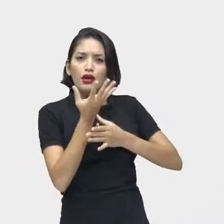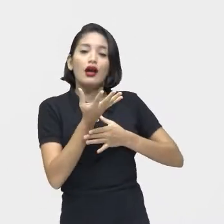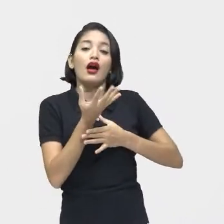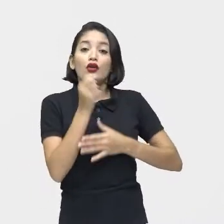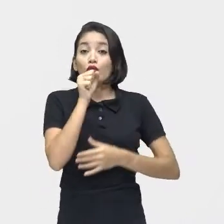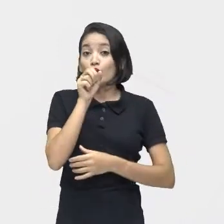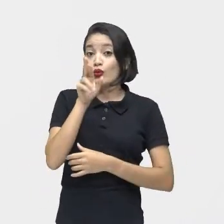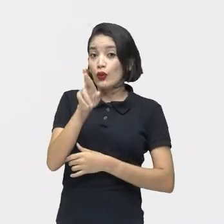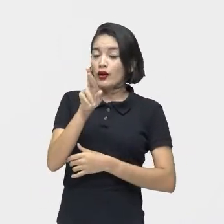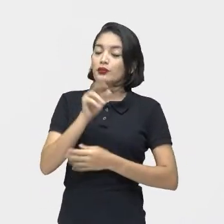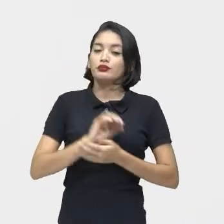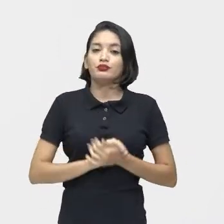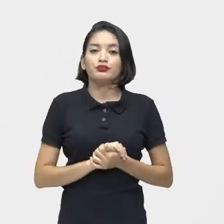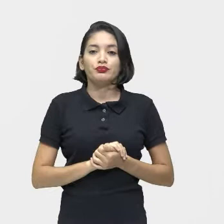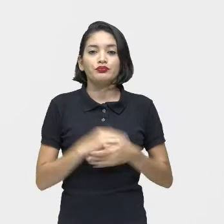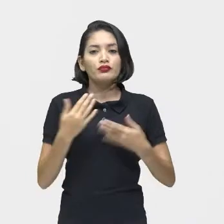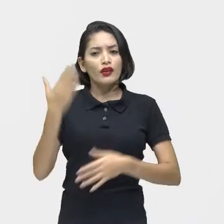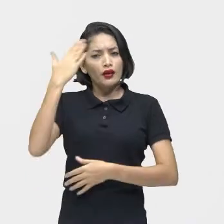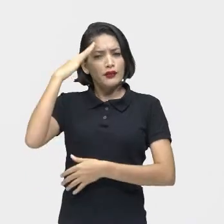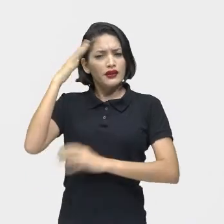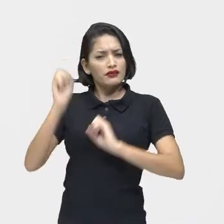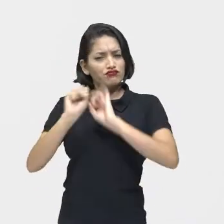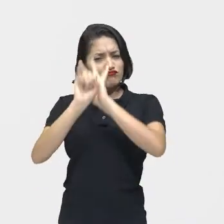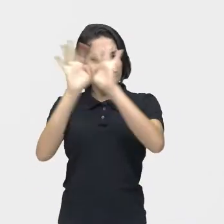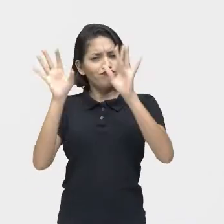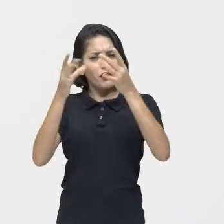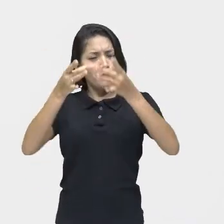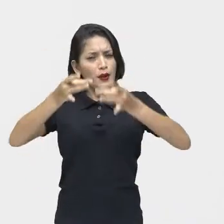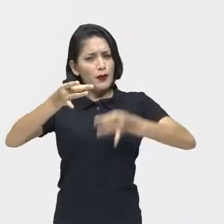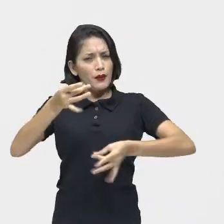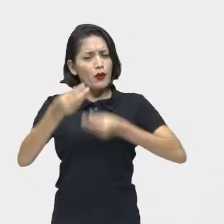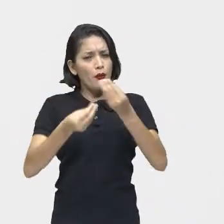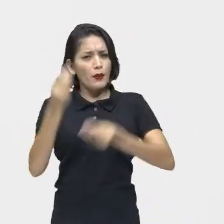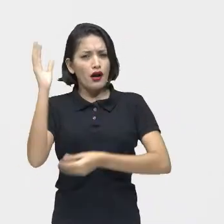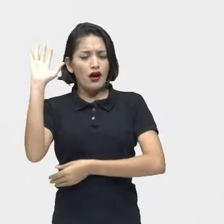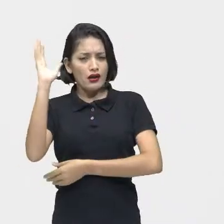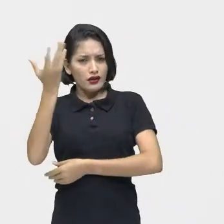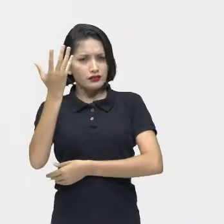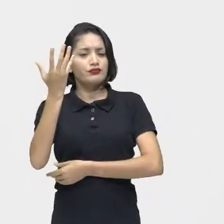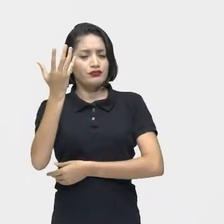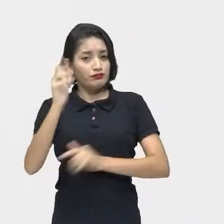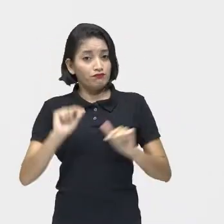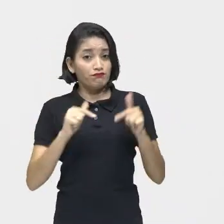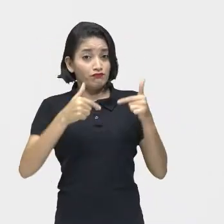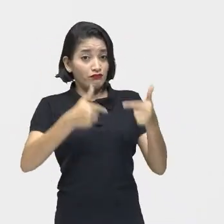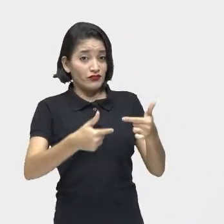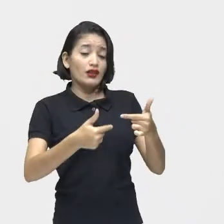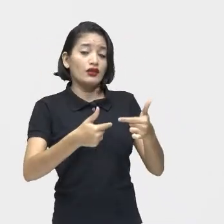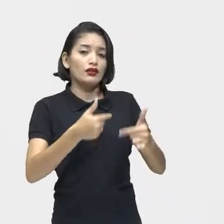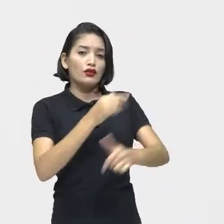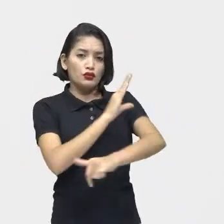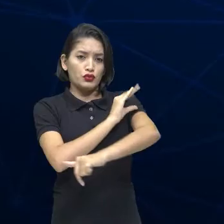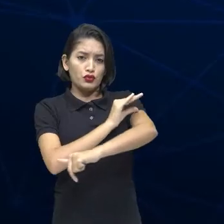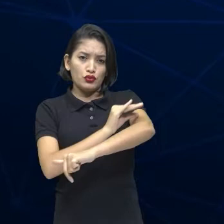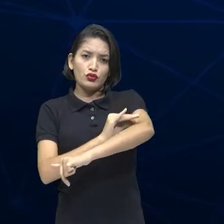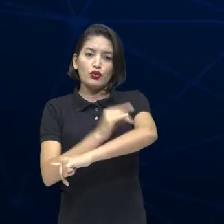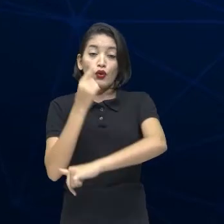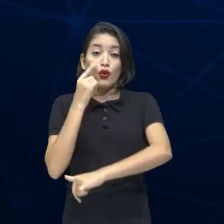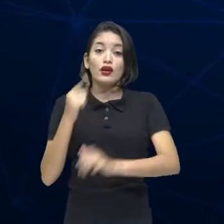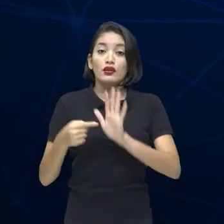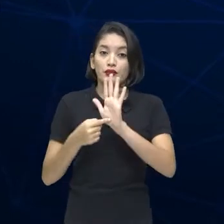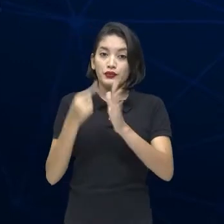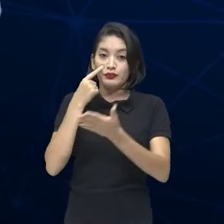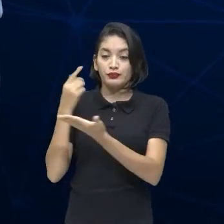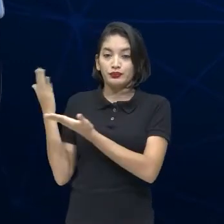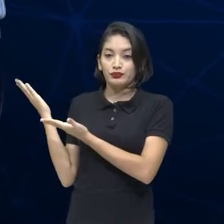pulmões, né? Então, para a gente entender com mais detalhes como é que funciona a ação desses músculos, a gente tem aqui uma